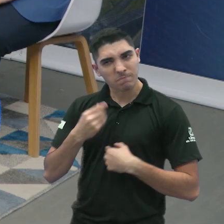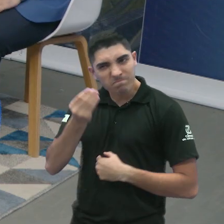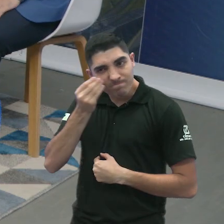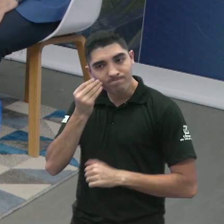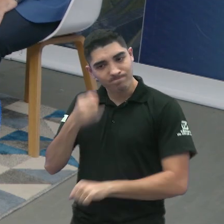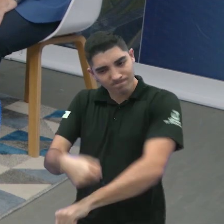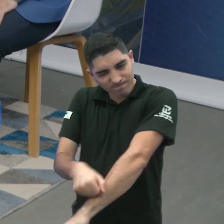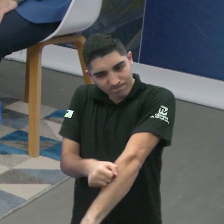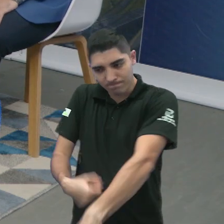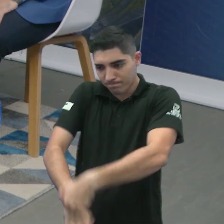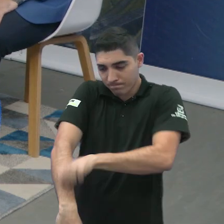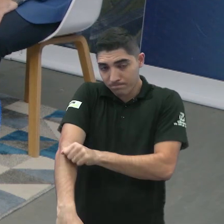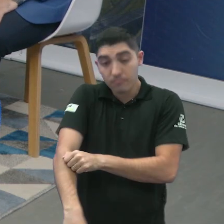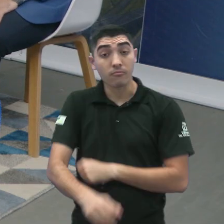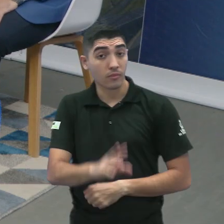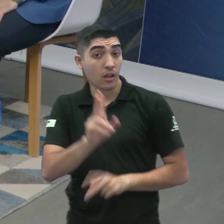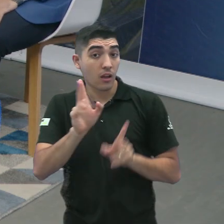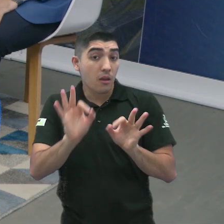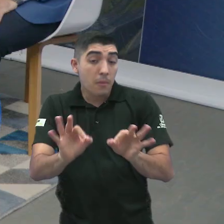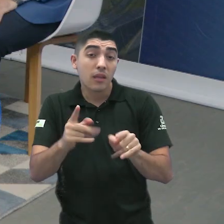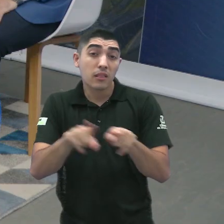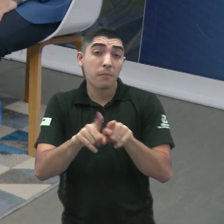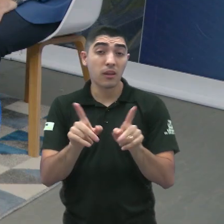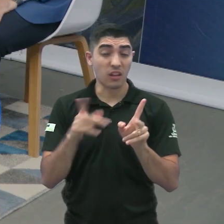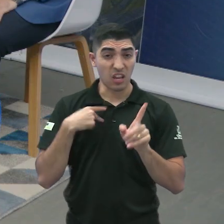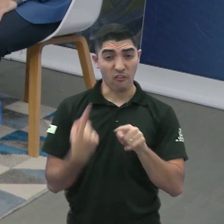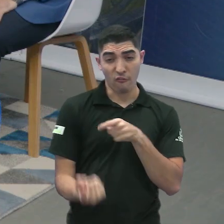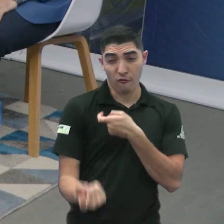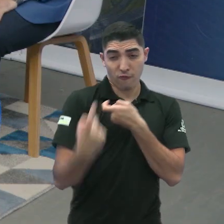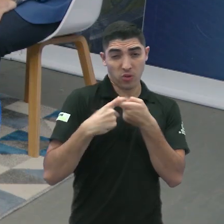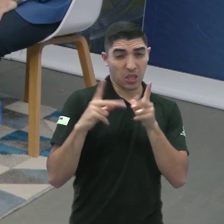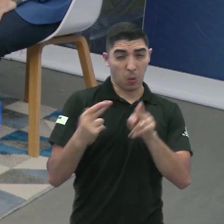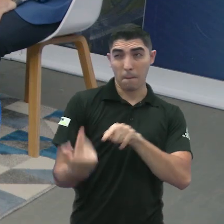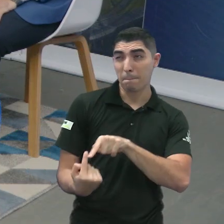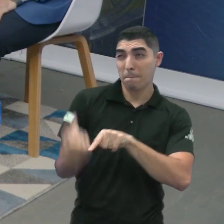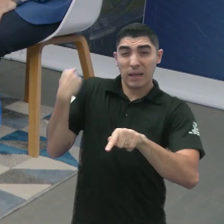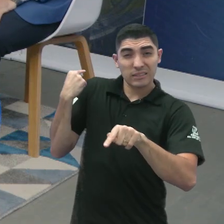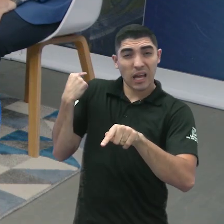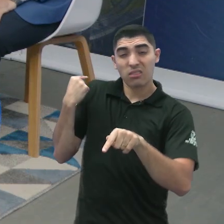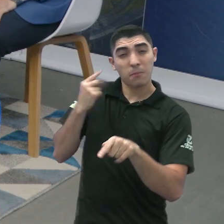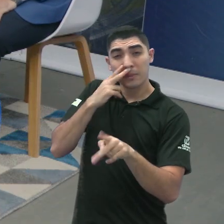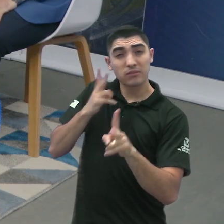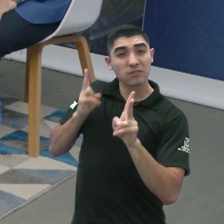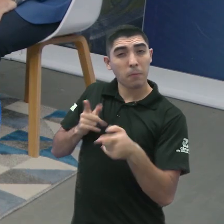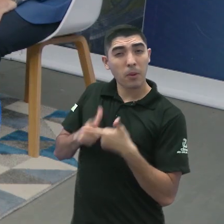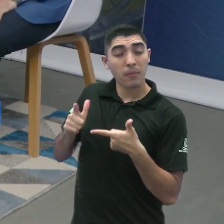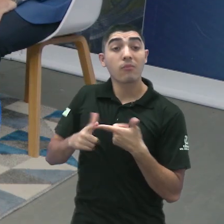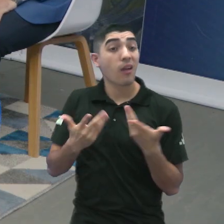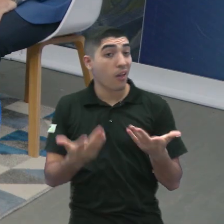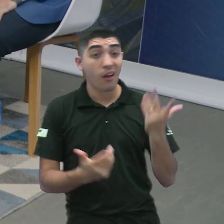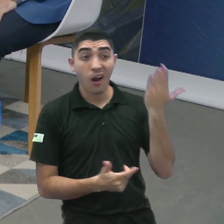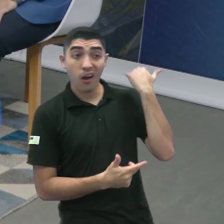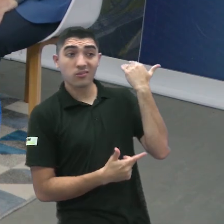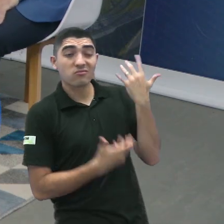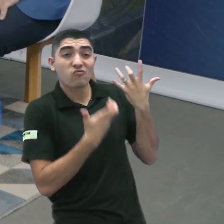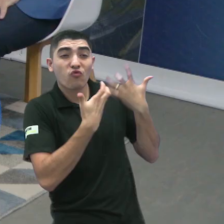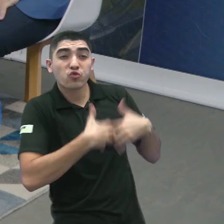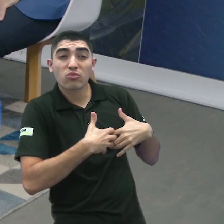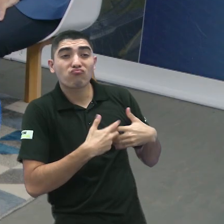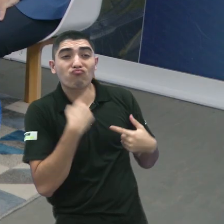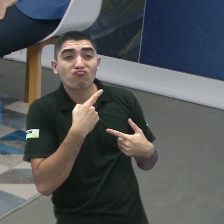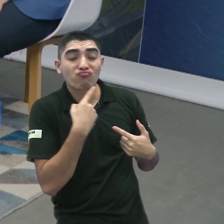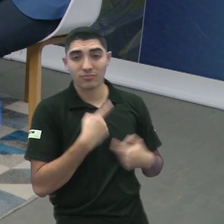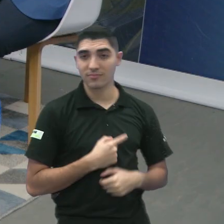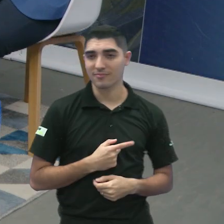Porque justamente, às vezes, voltar para o que era antes é o que era o problema. Exatamente, não estava funcionando. Exato.